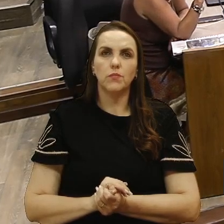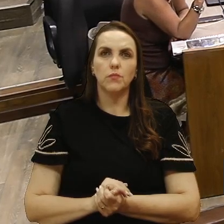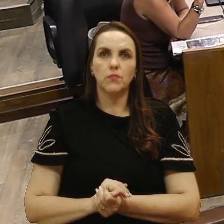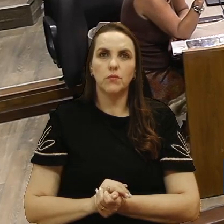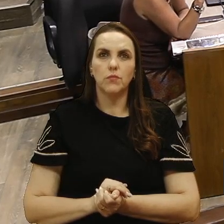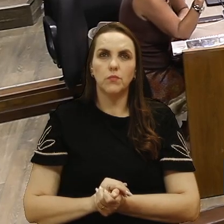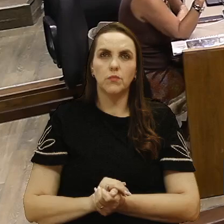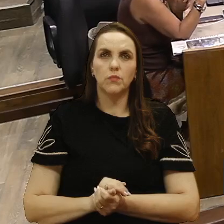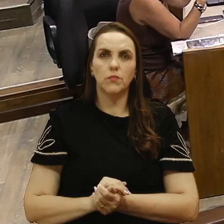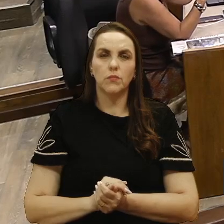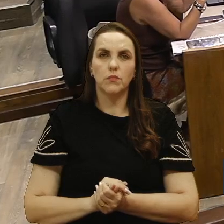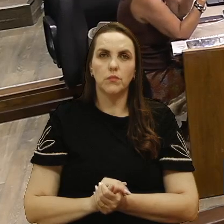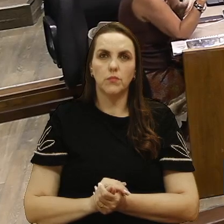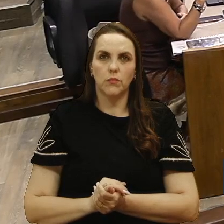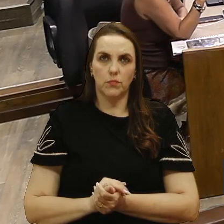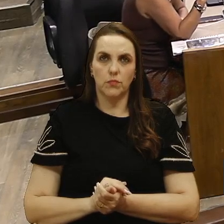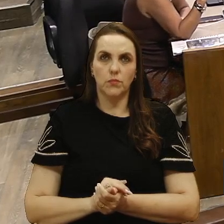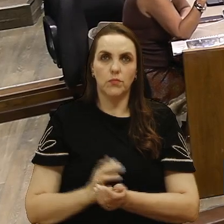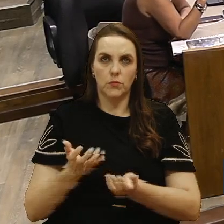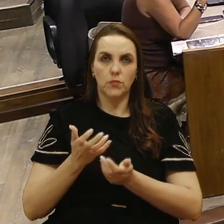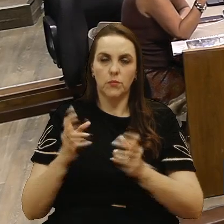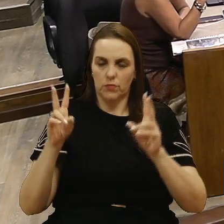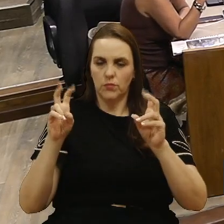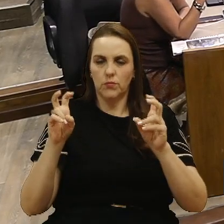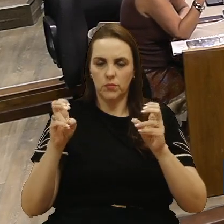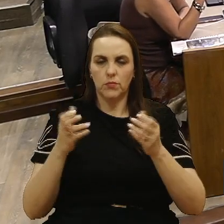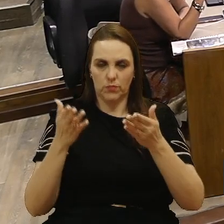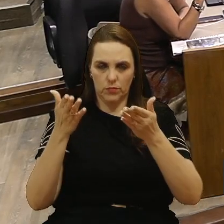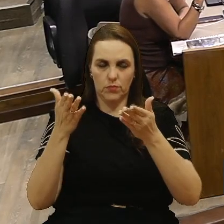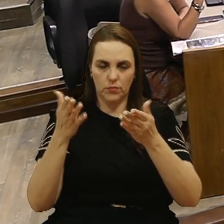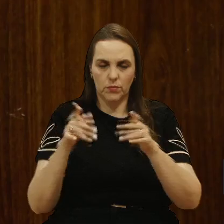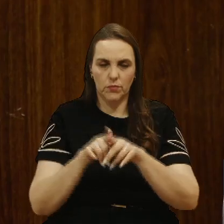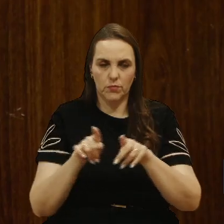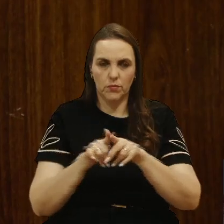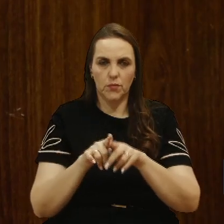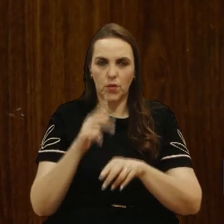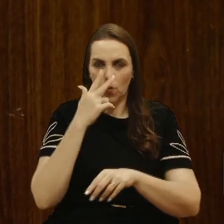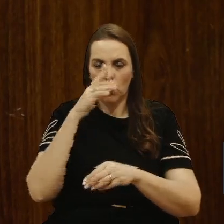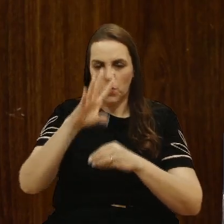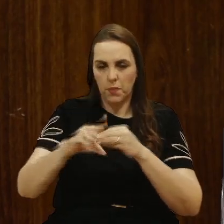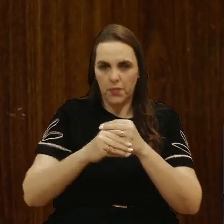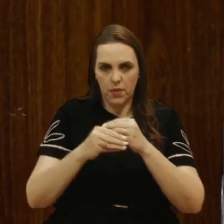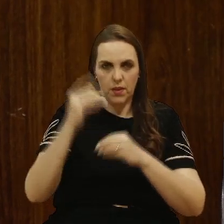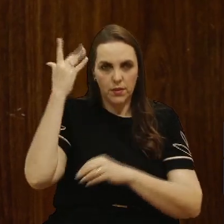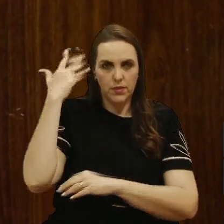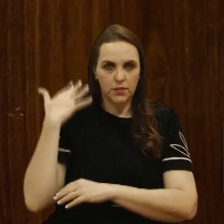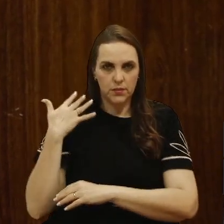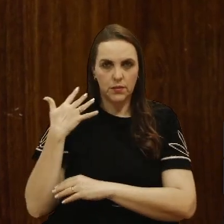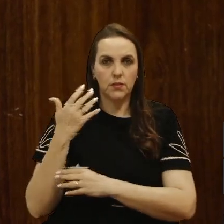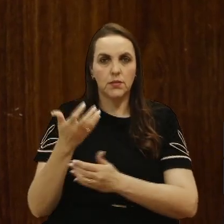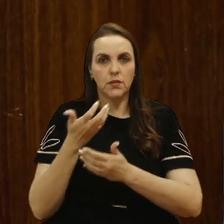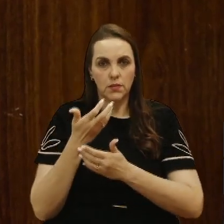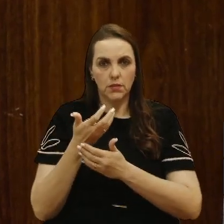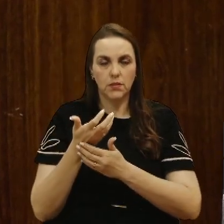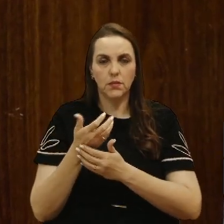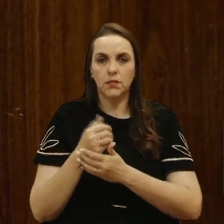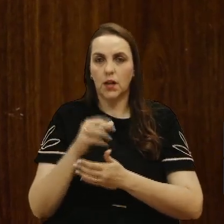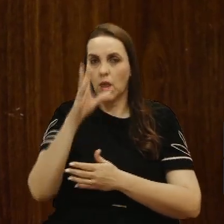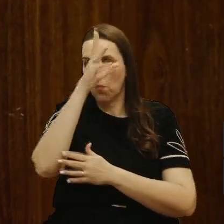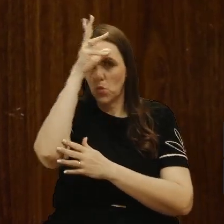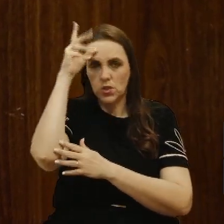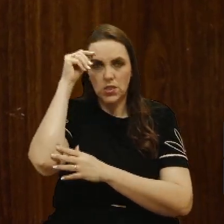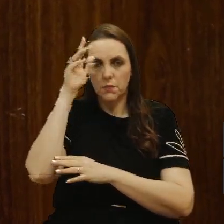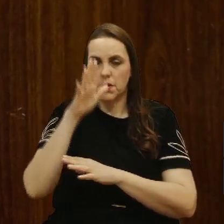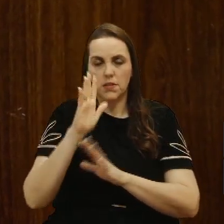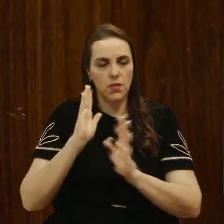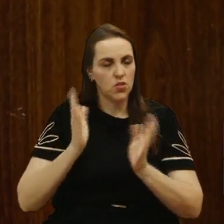Não, eu só queria comentar isso. Eu acho que nós temos que fazer municipaliza já e rompe com ideias.